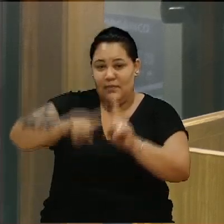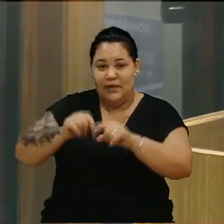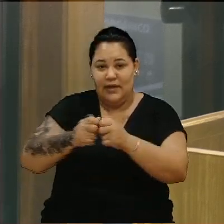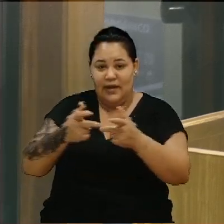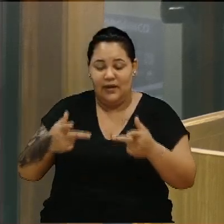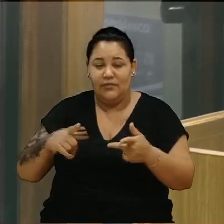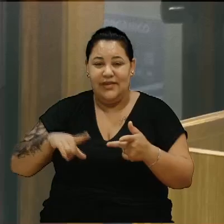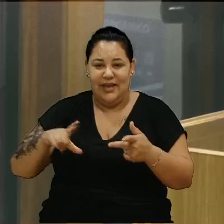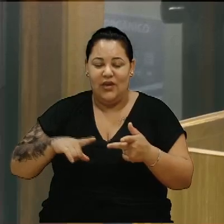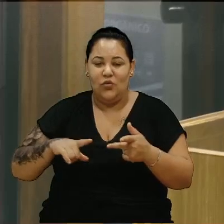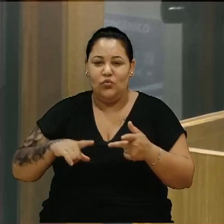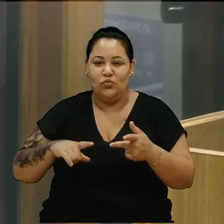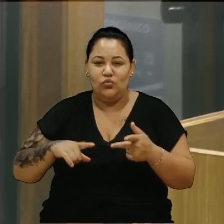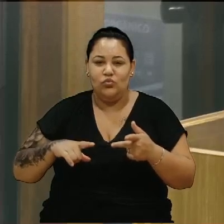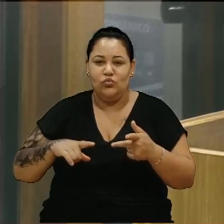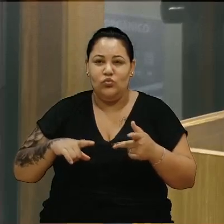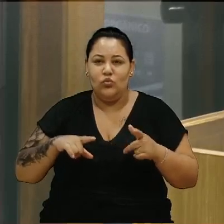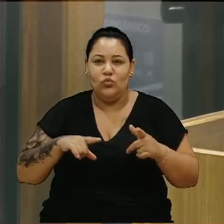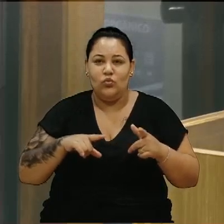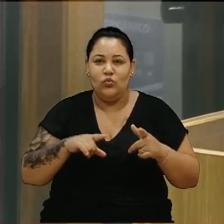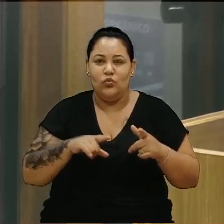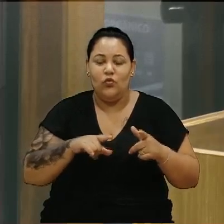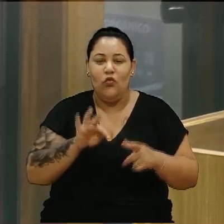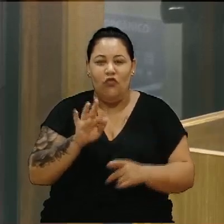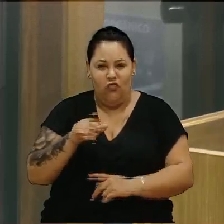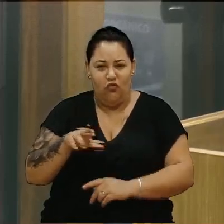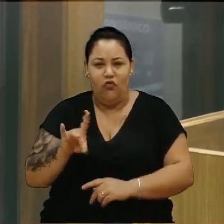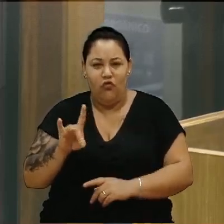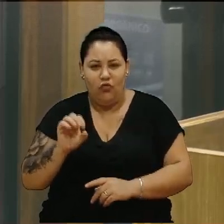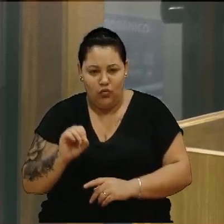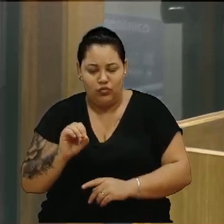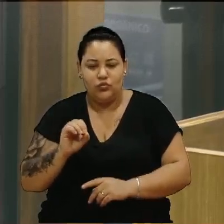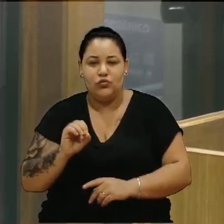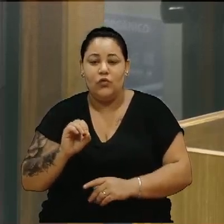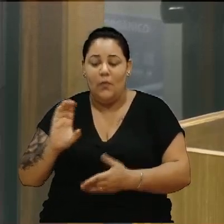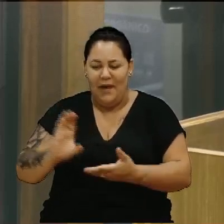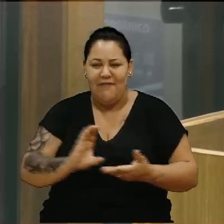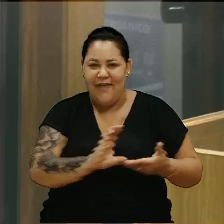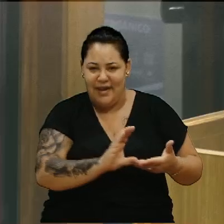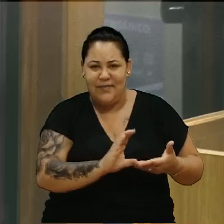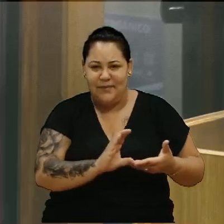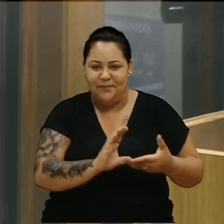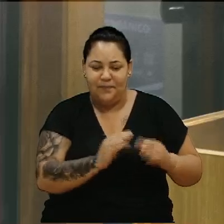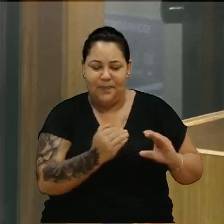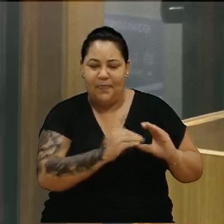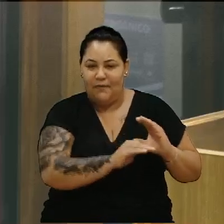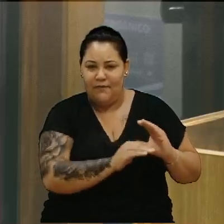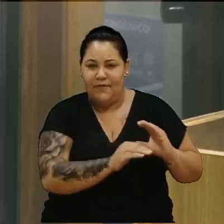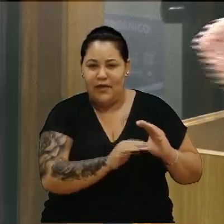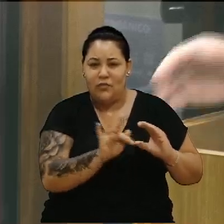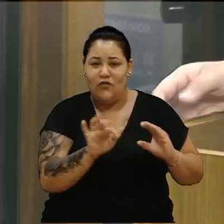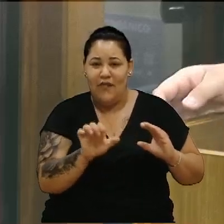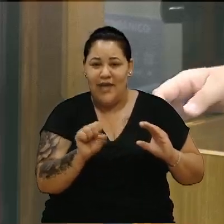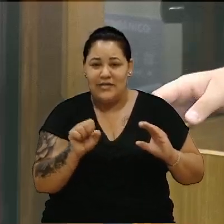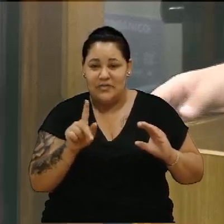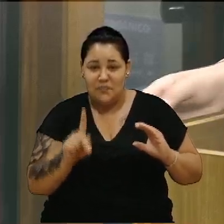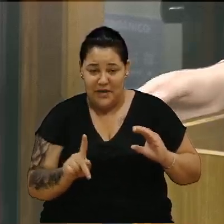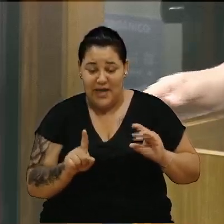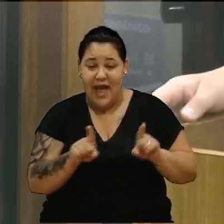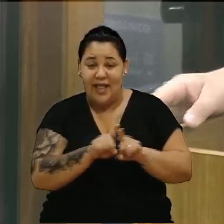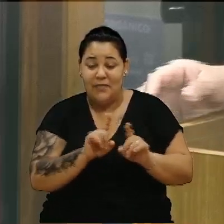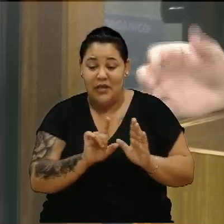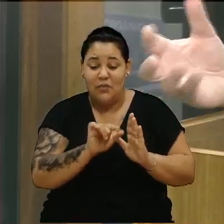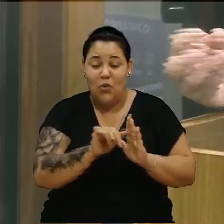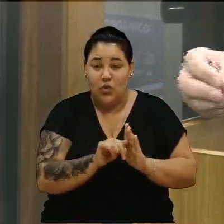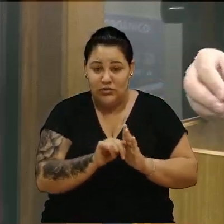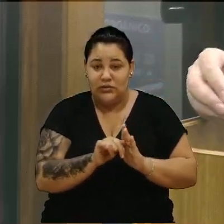falar sobre isso. Em 2021, esse fundo acabou sendo transferido para o Fundo Especial de Segurança Pública, o FESP, e a partir de então, a